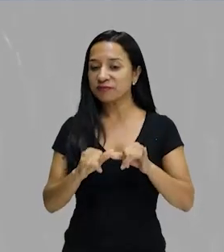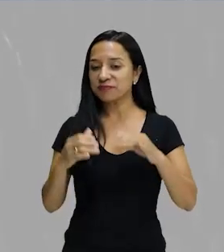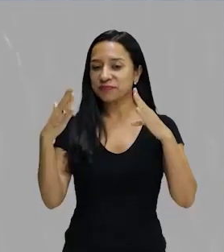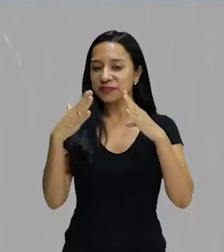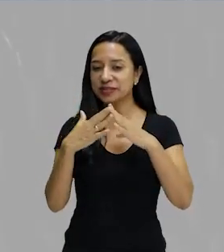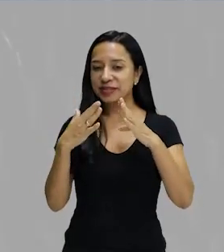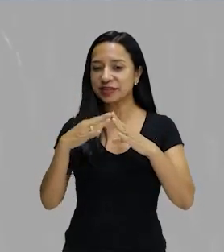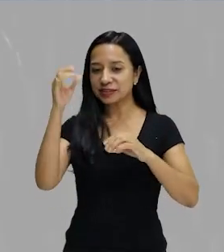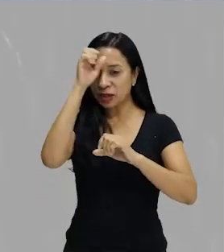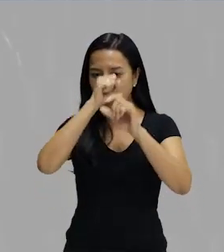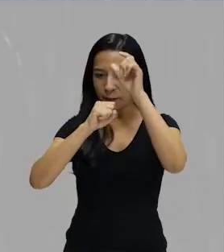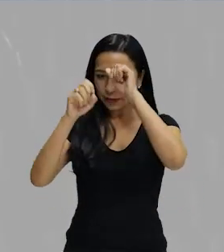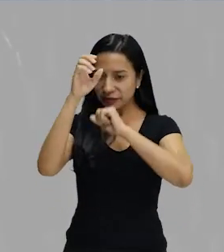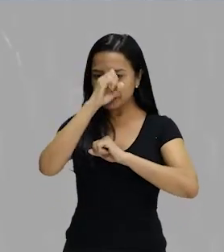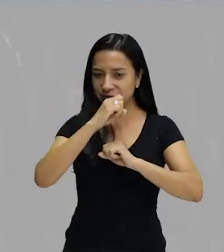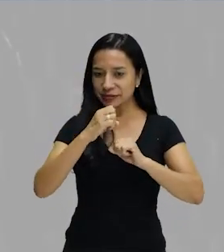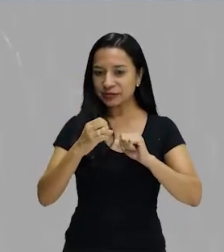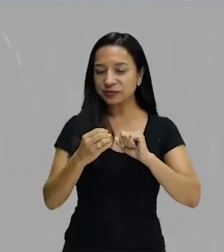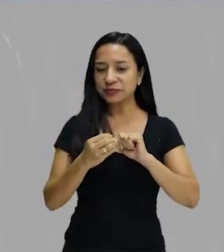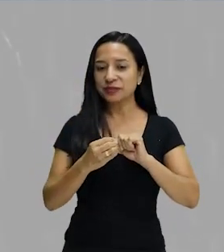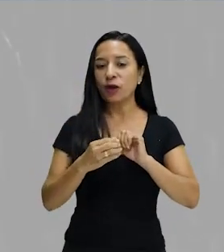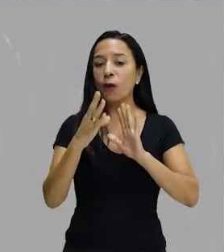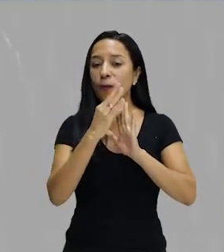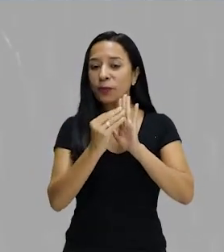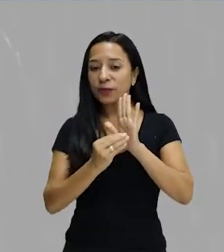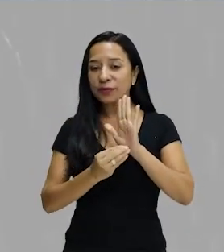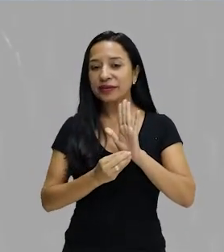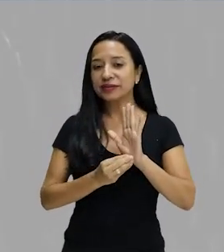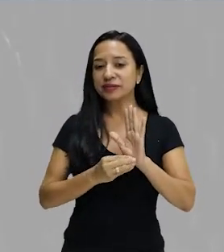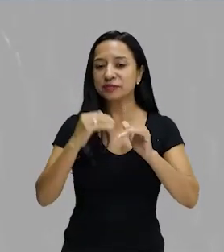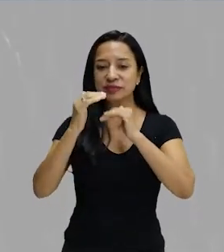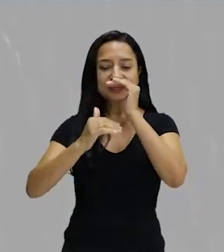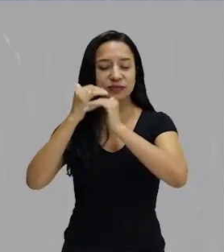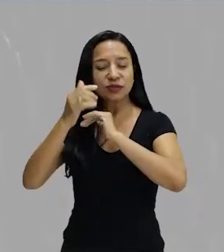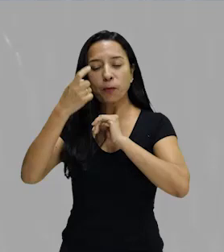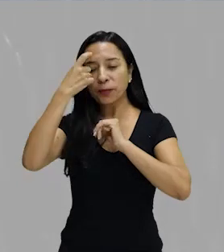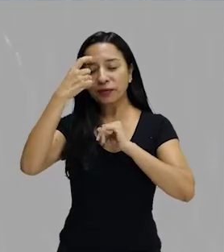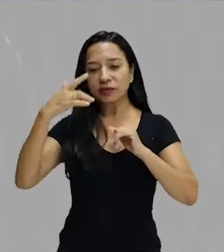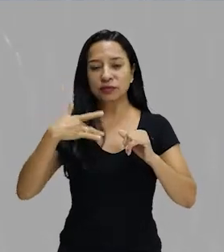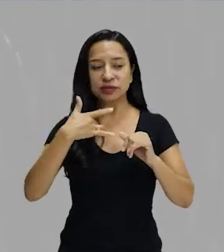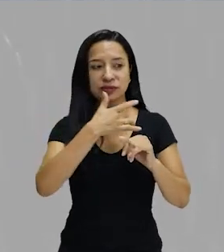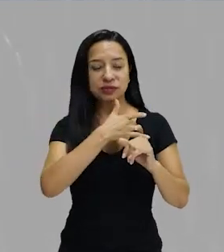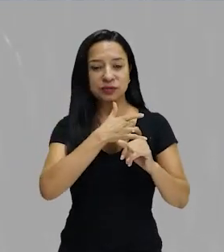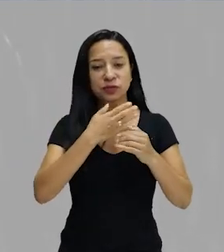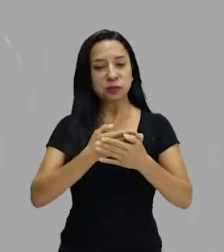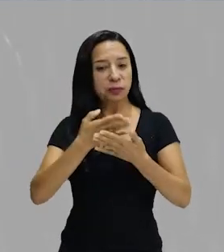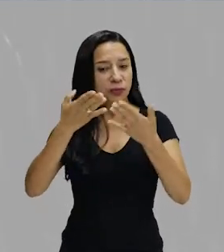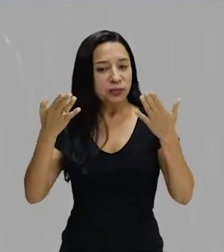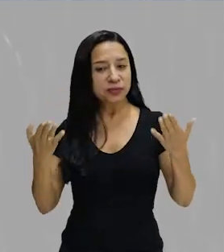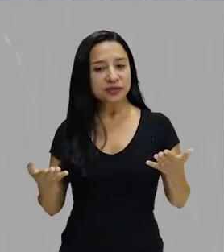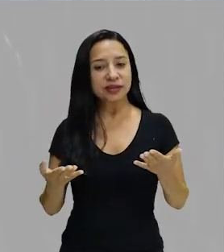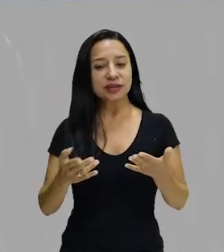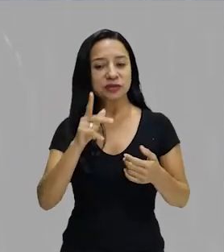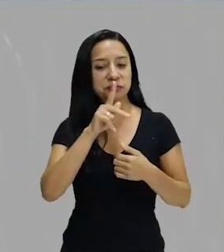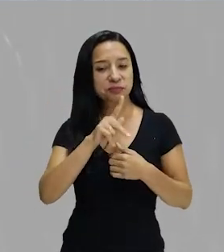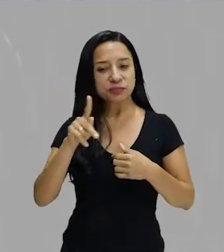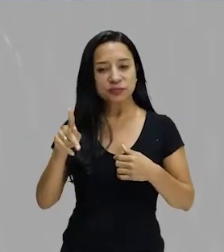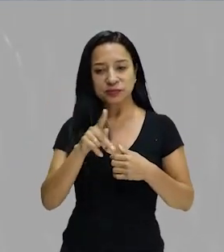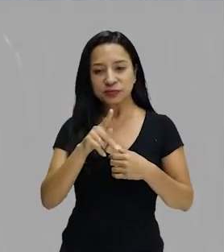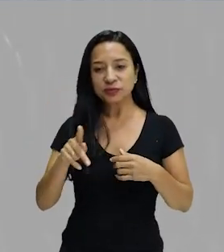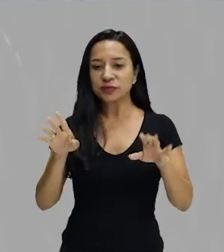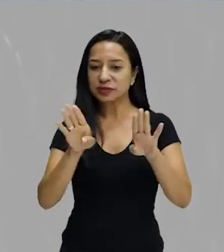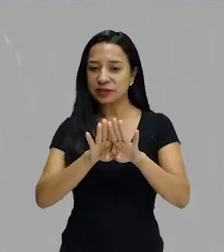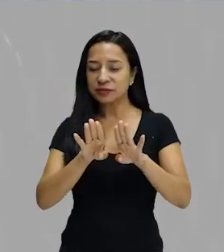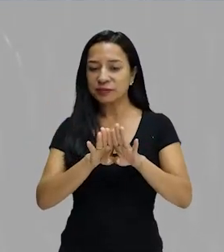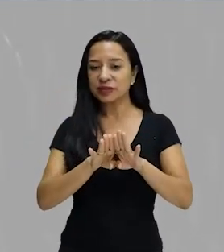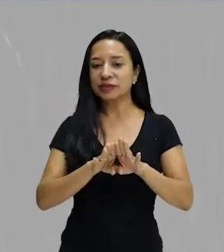um programa desenvolvido para pensando na saúde dos nossos chuchus, dos nossos professores